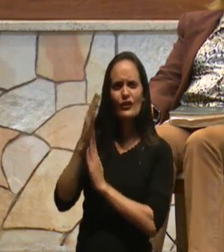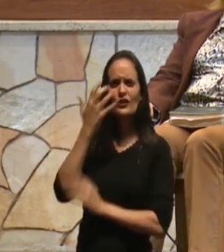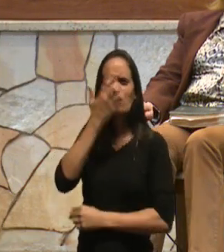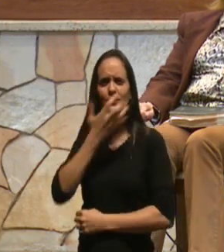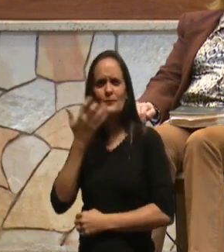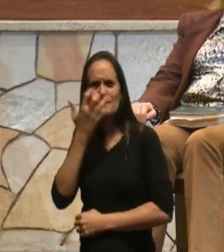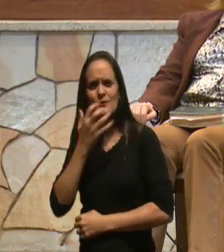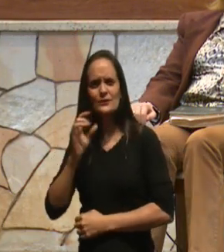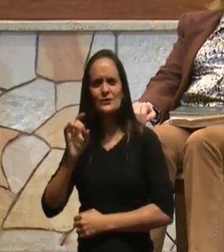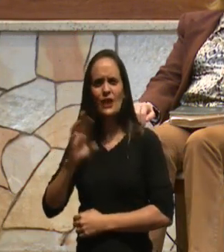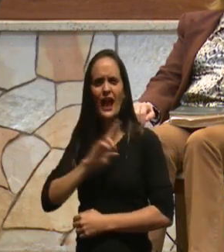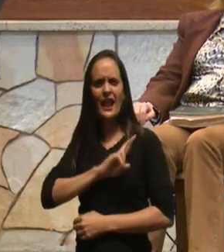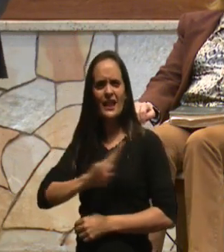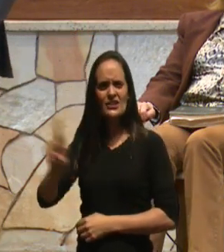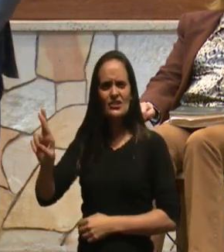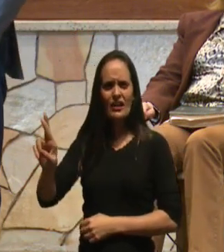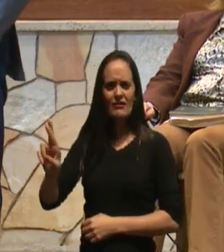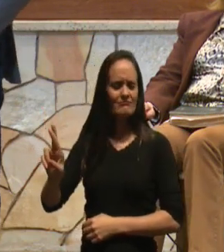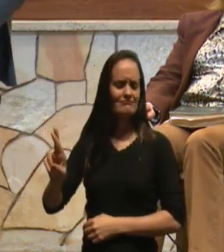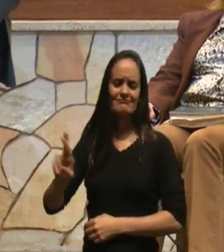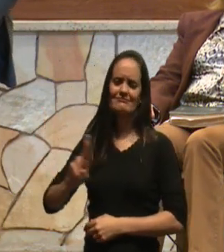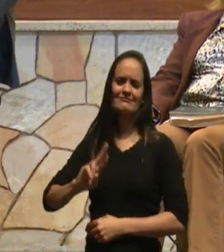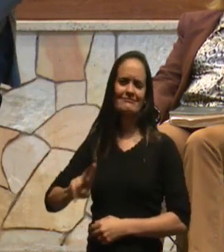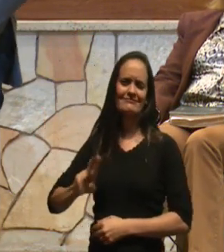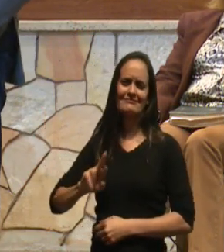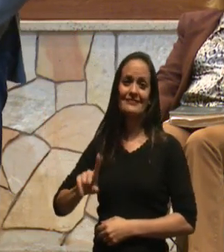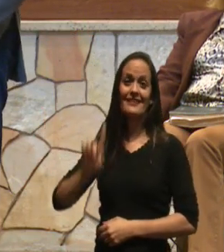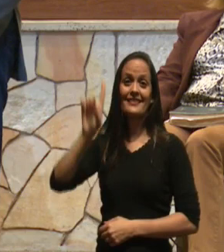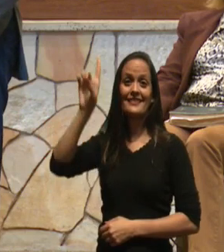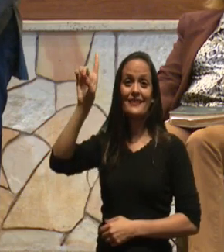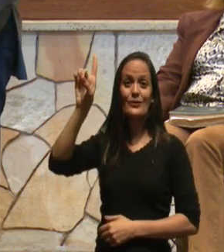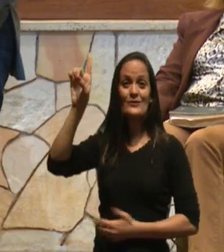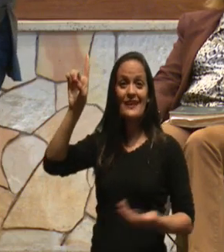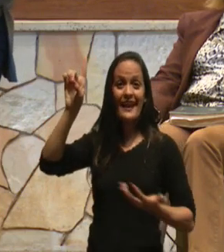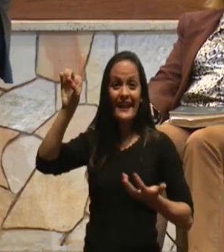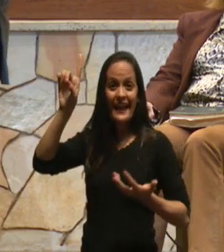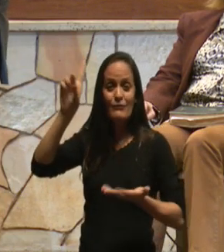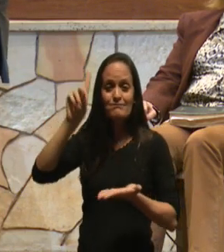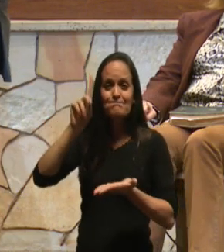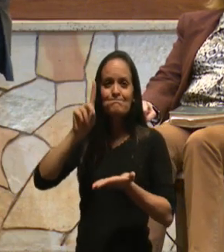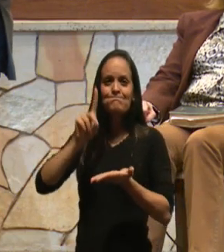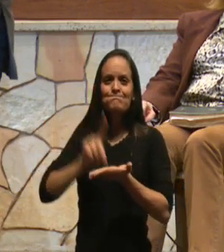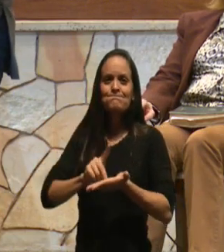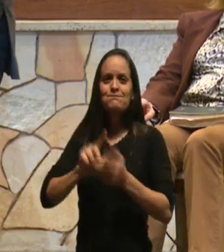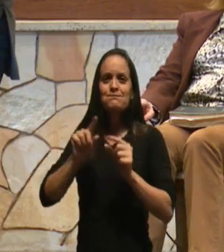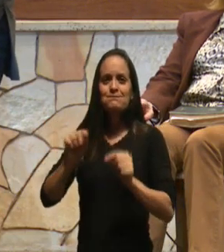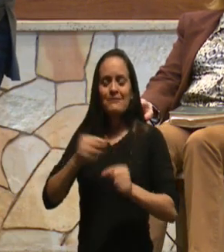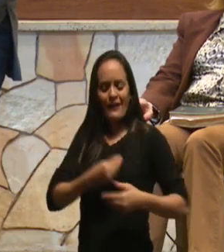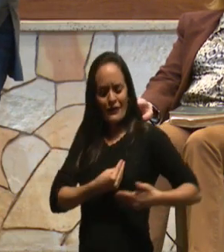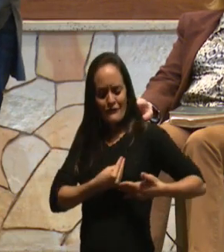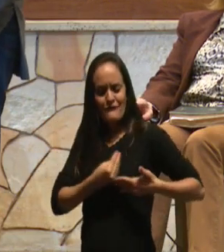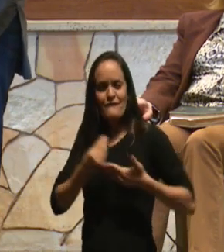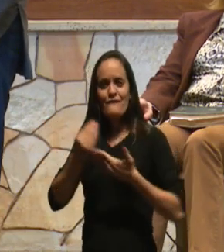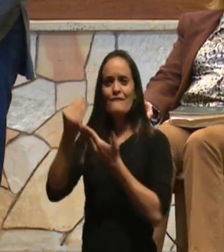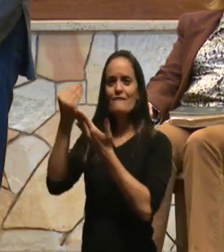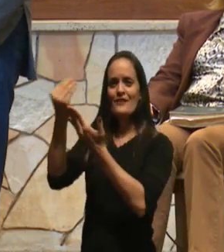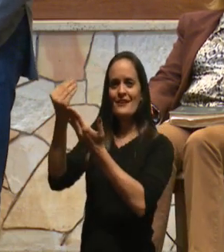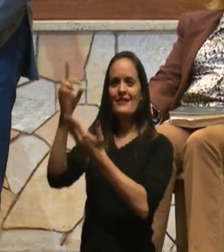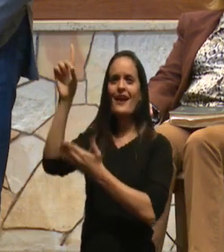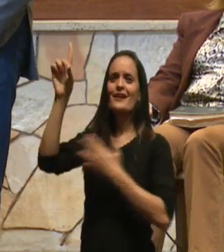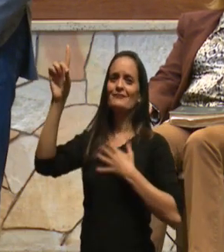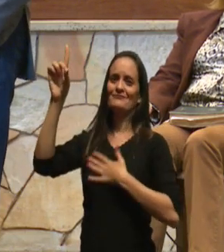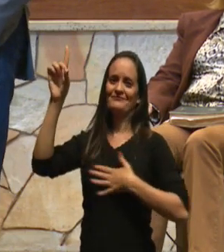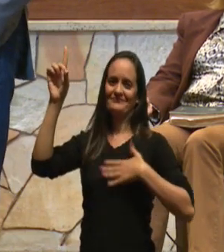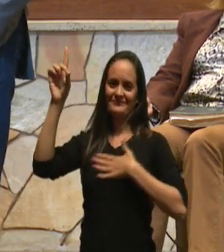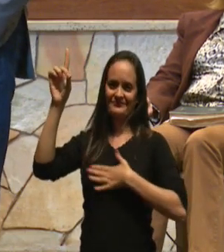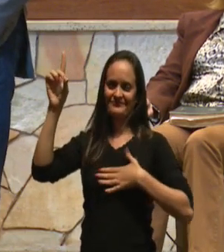nossa religiosidade. O que o Senhor quer de nós é que nós o agrademos acima de qualquer coisa.